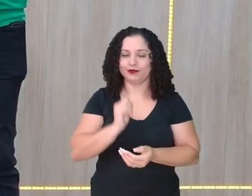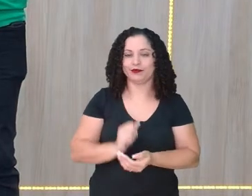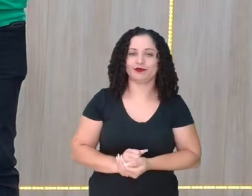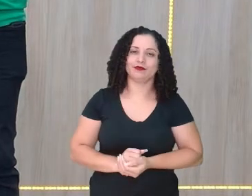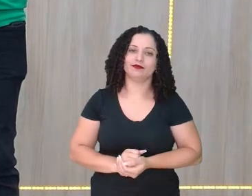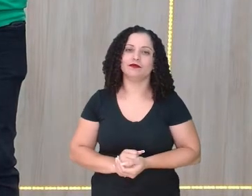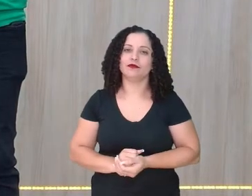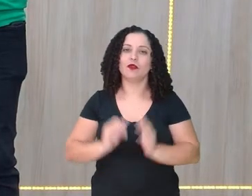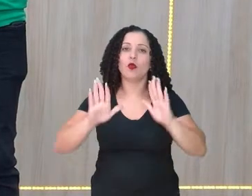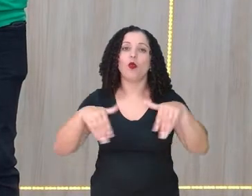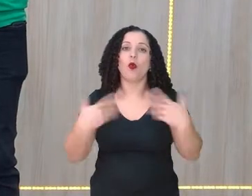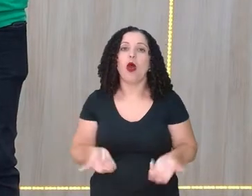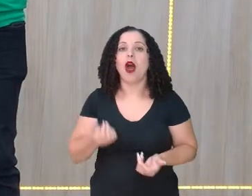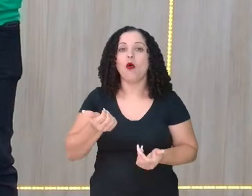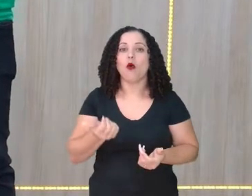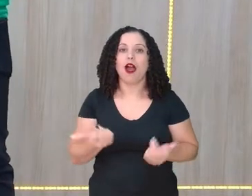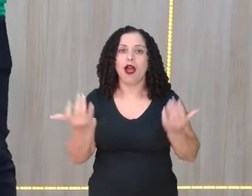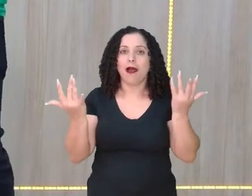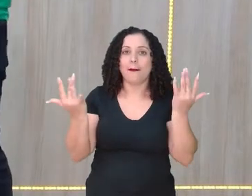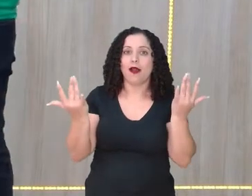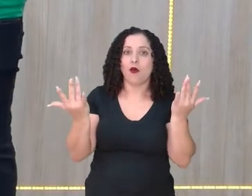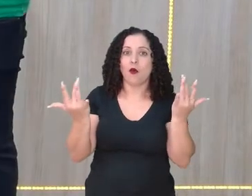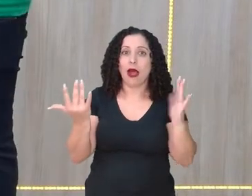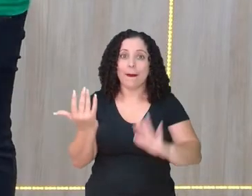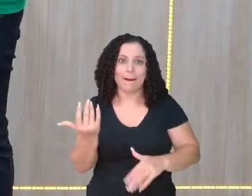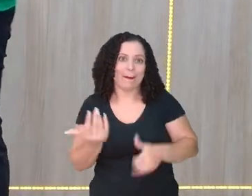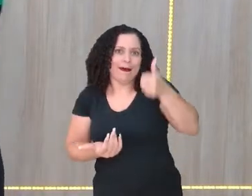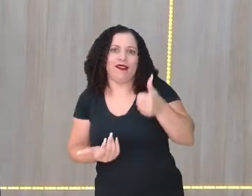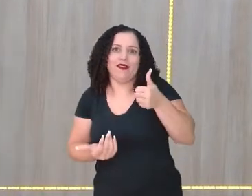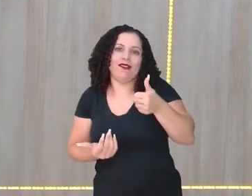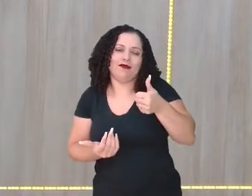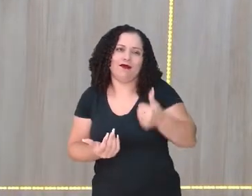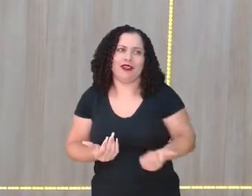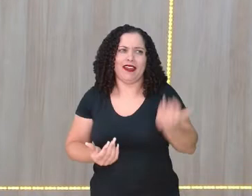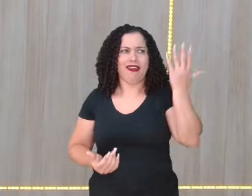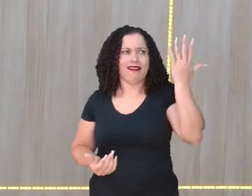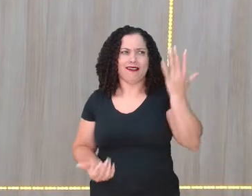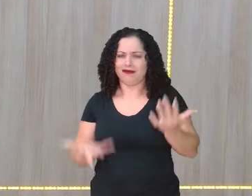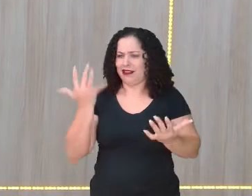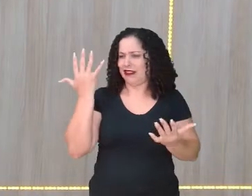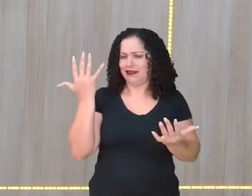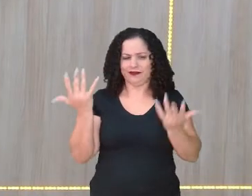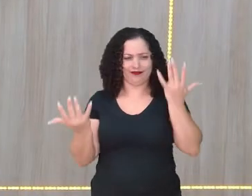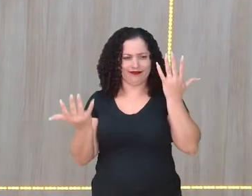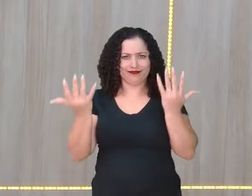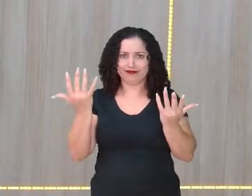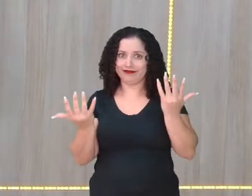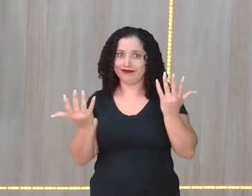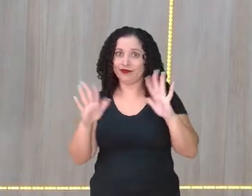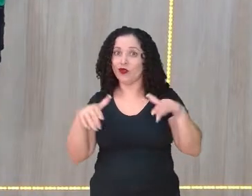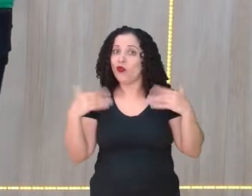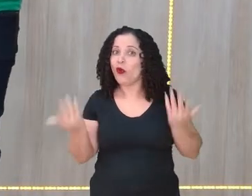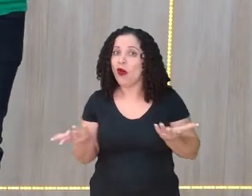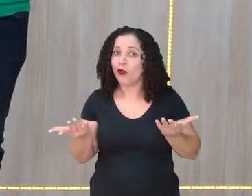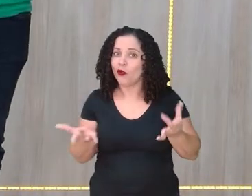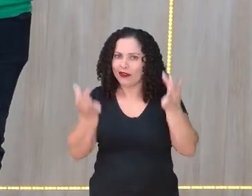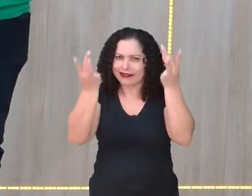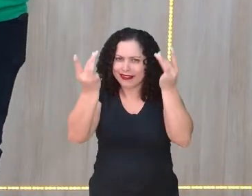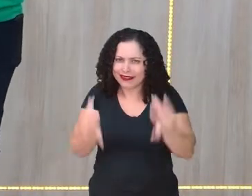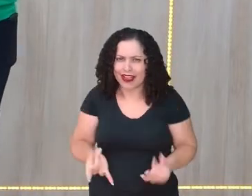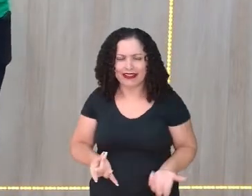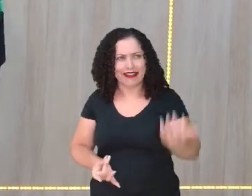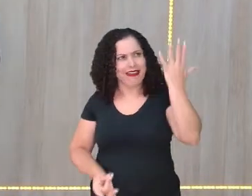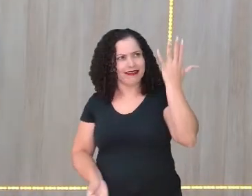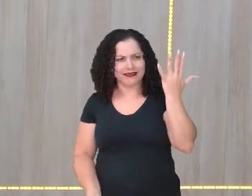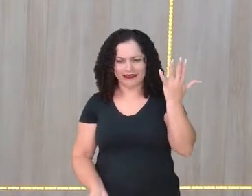favorite hand? Qual é a sua mão favorita? E não te der o detalhe da direita ou da esquerda, por acaso